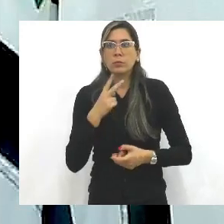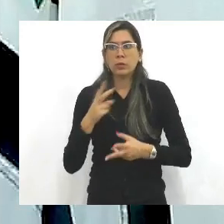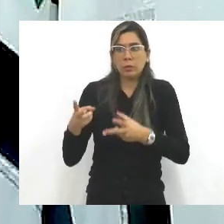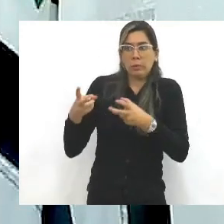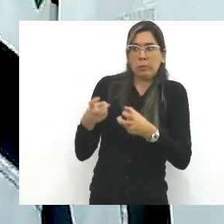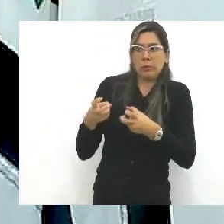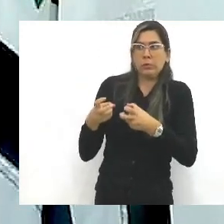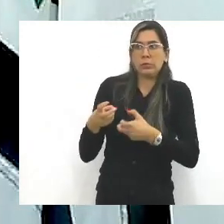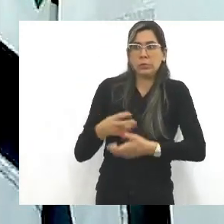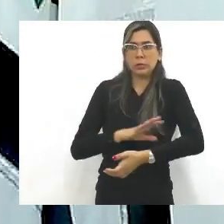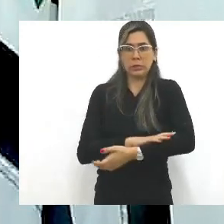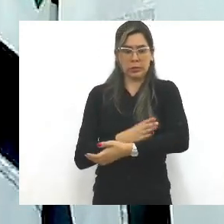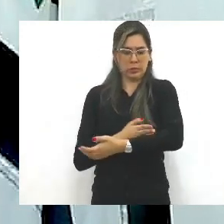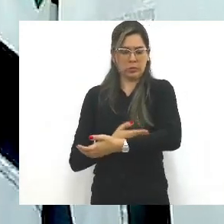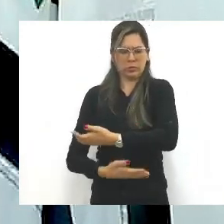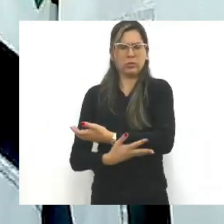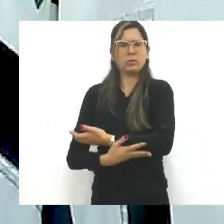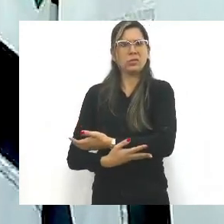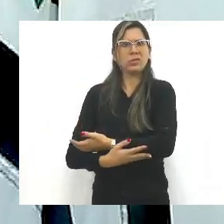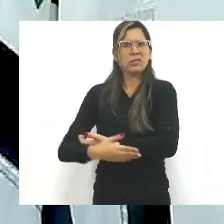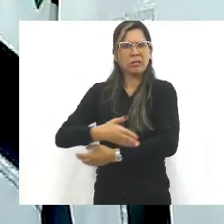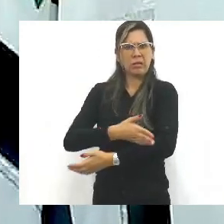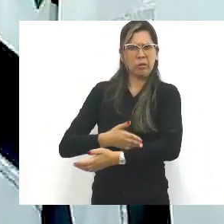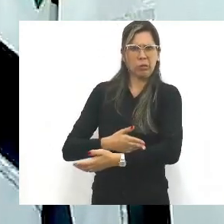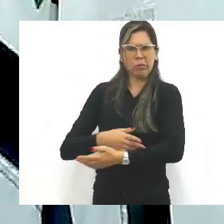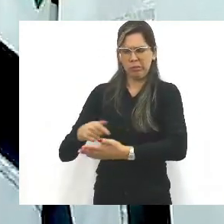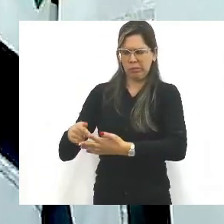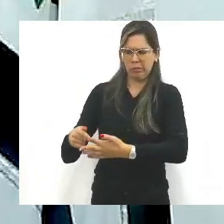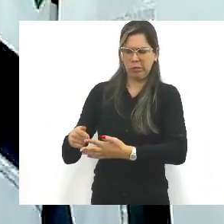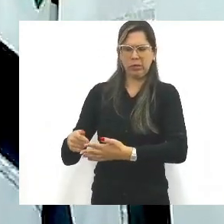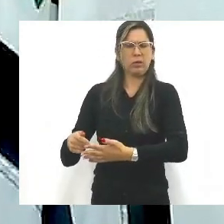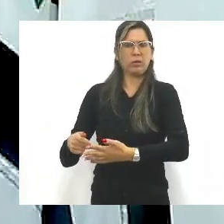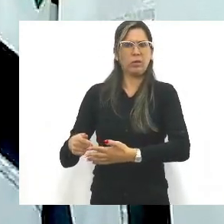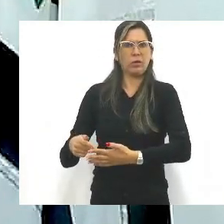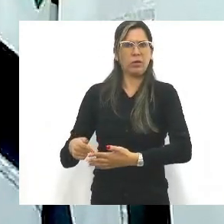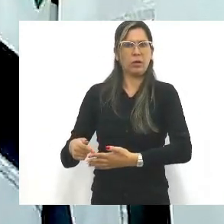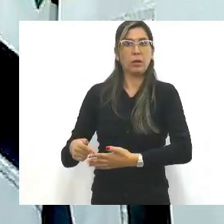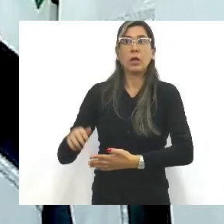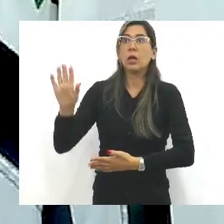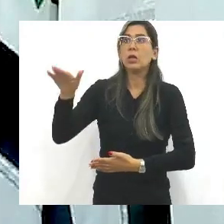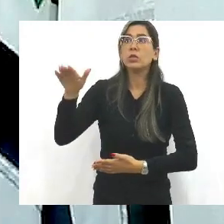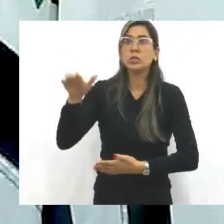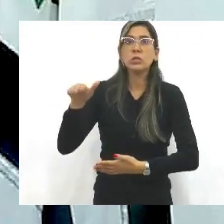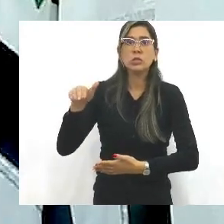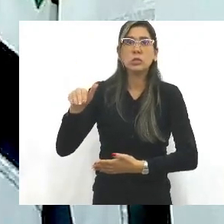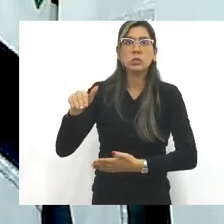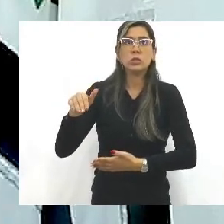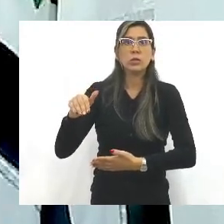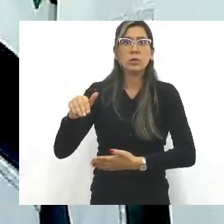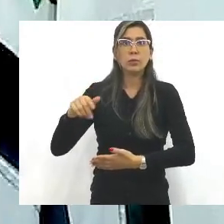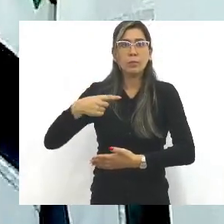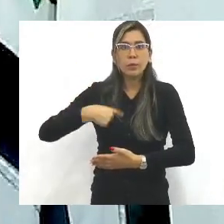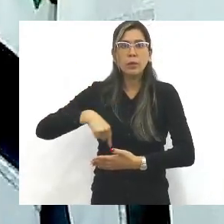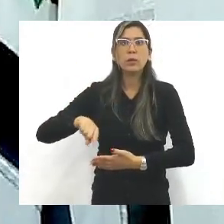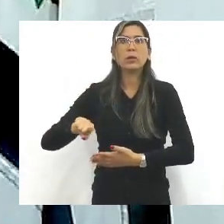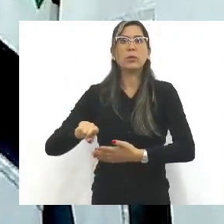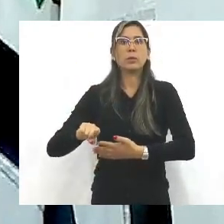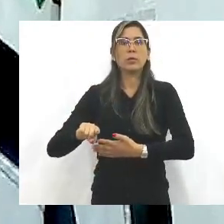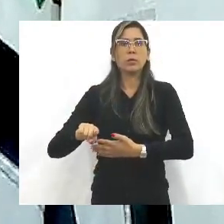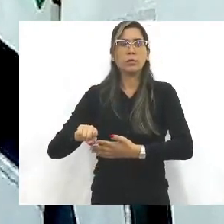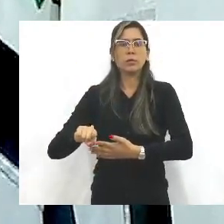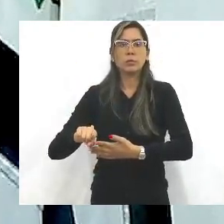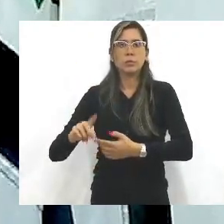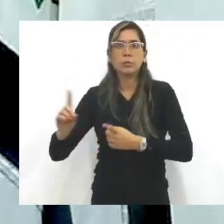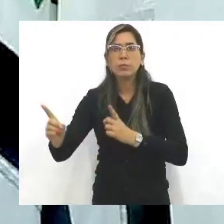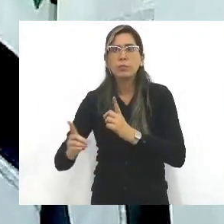estava com o braço cortado, dedo ferido, alguma coisa nesse sentido. Chamei o Jagolé e voltei para a porta do quartel para ir ao